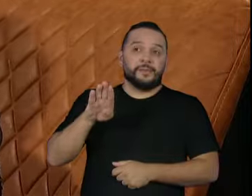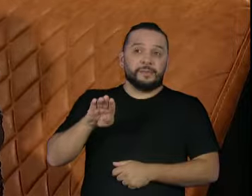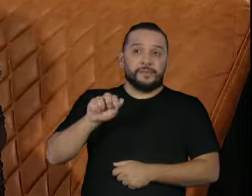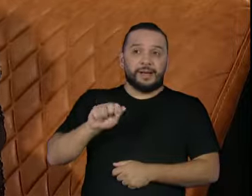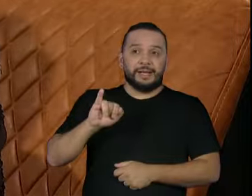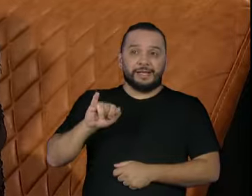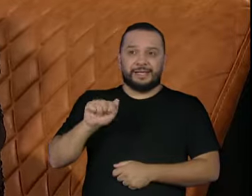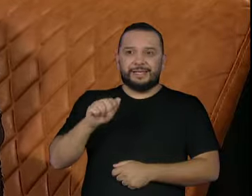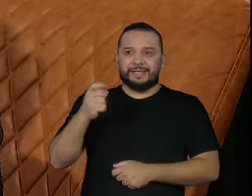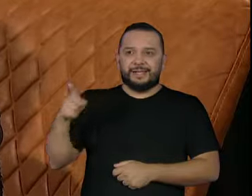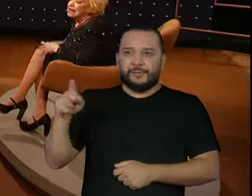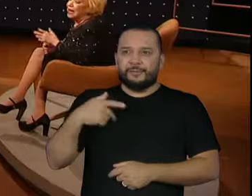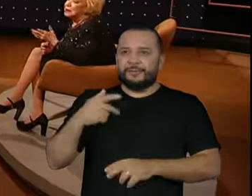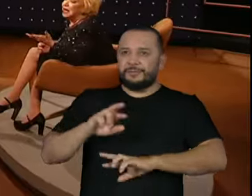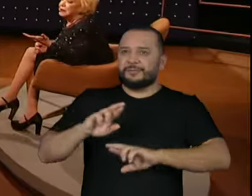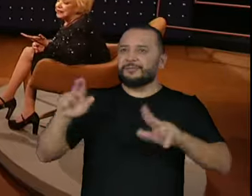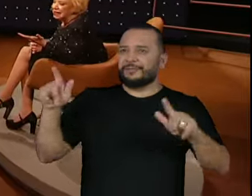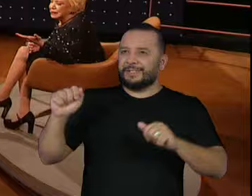diferente. Eu adorava